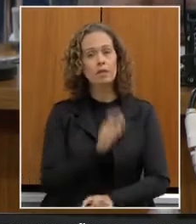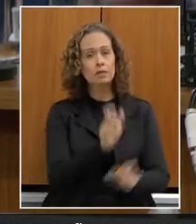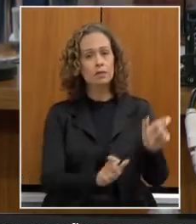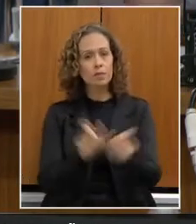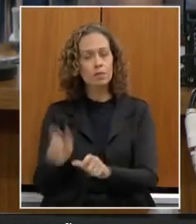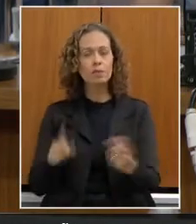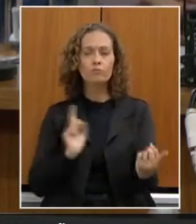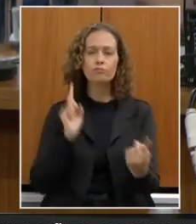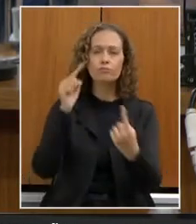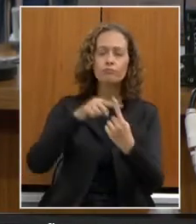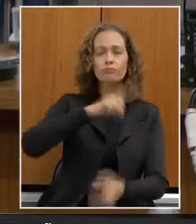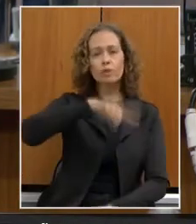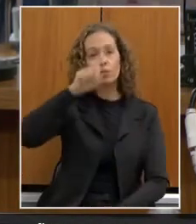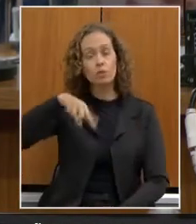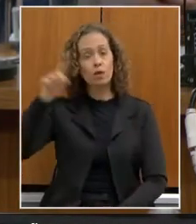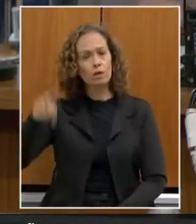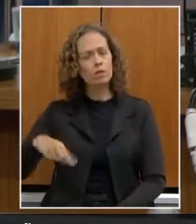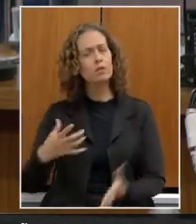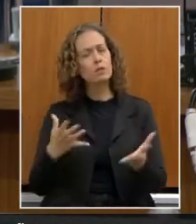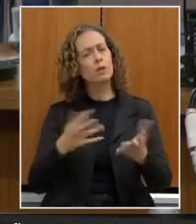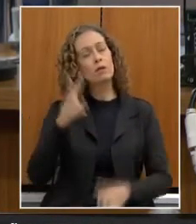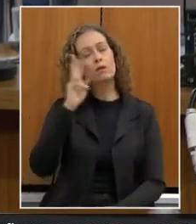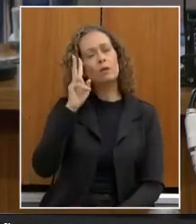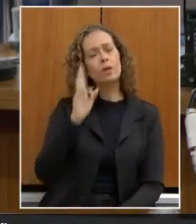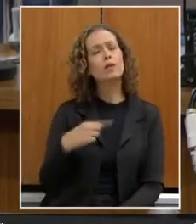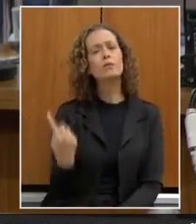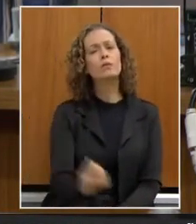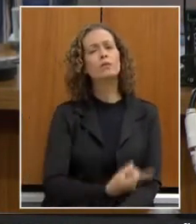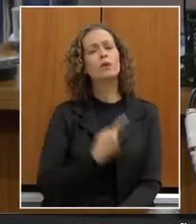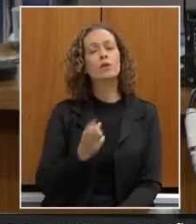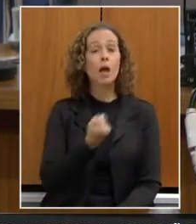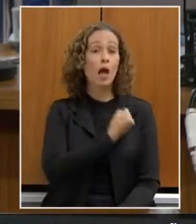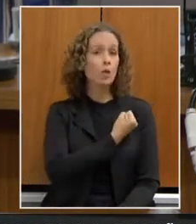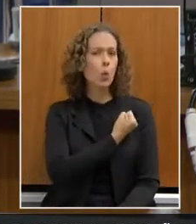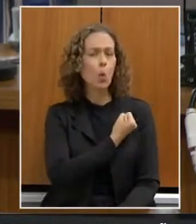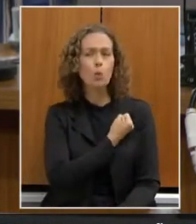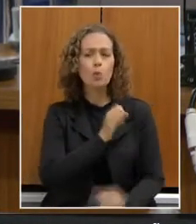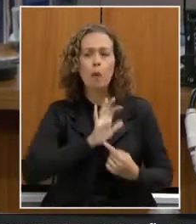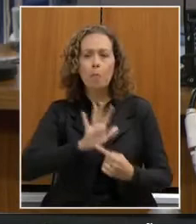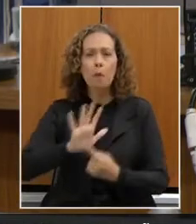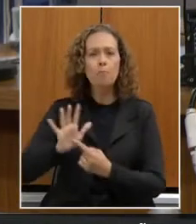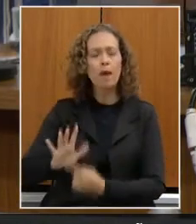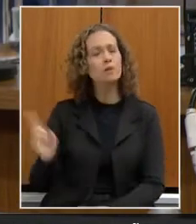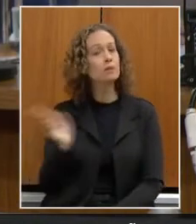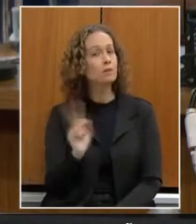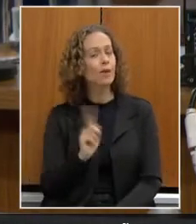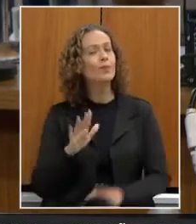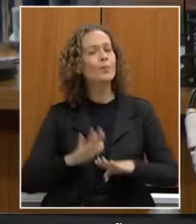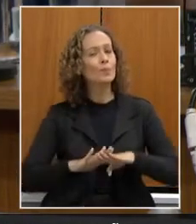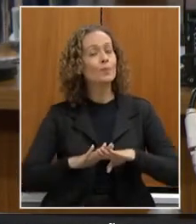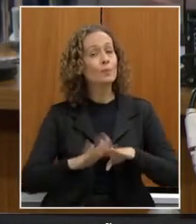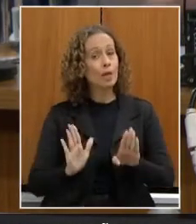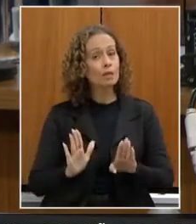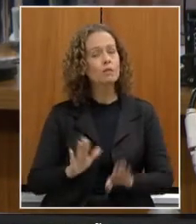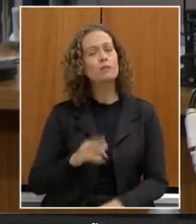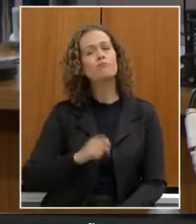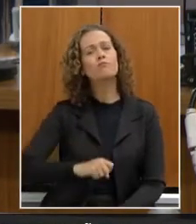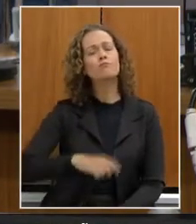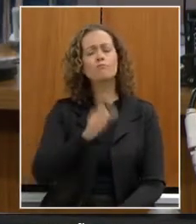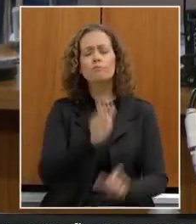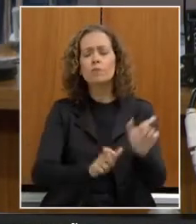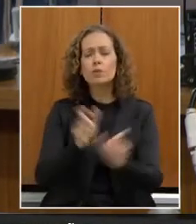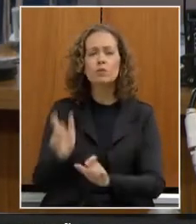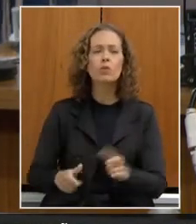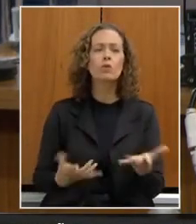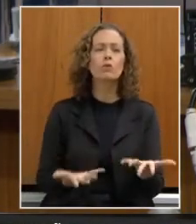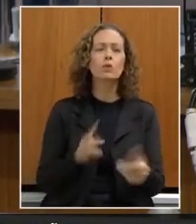metas eficiência eu quero lembrar que aqui a gente não está falando só de números nós estamos falando de mais pessoas sendo atendidas